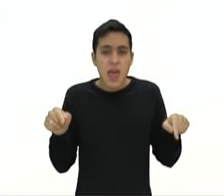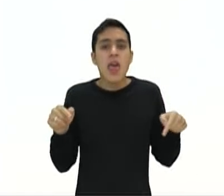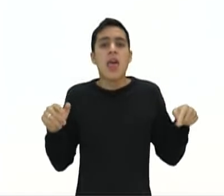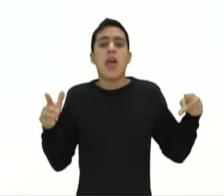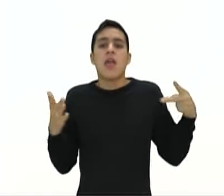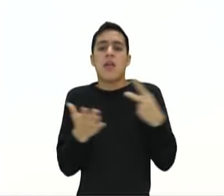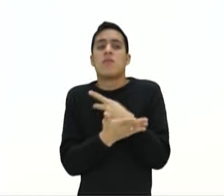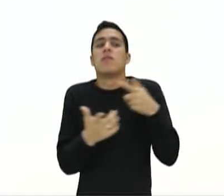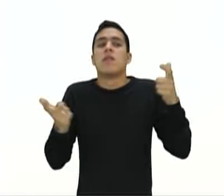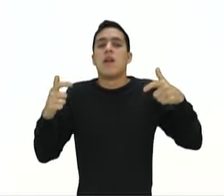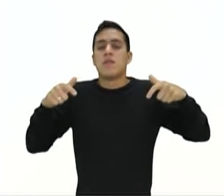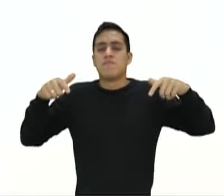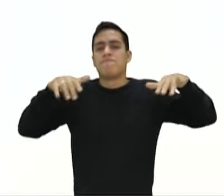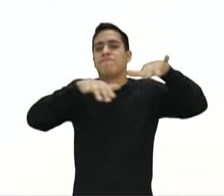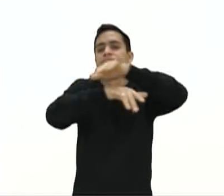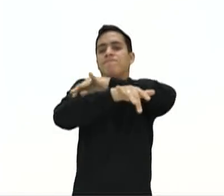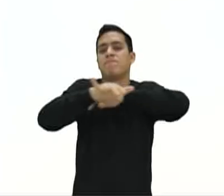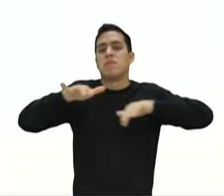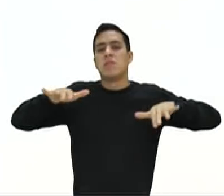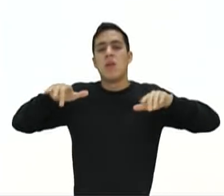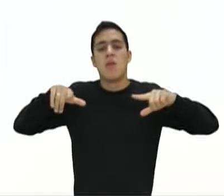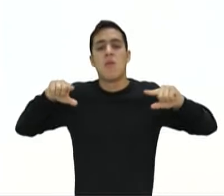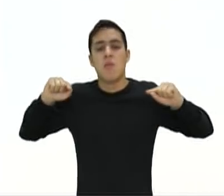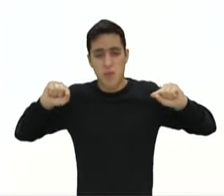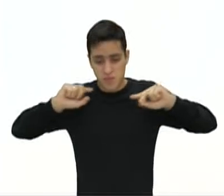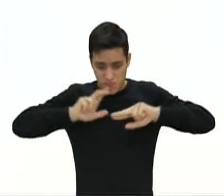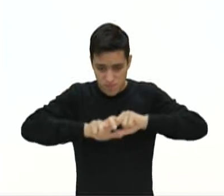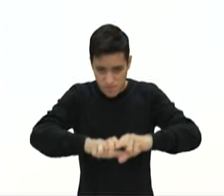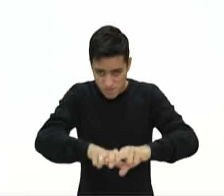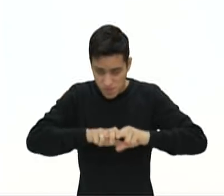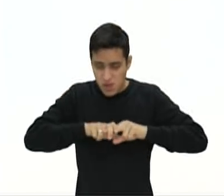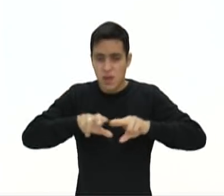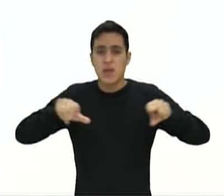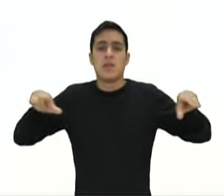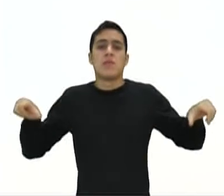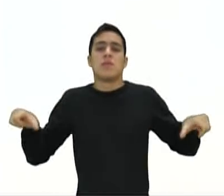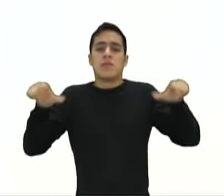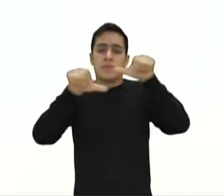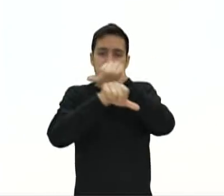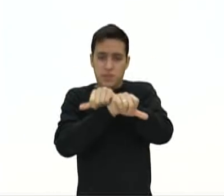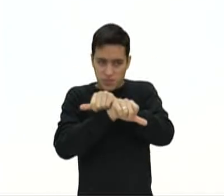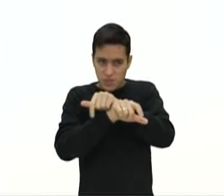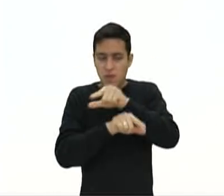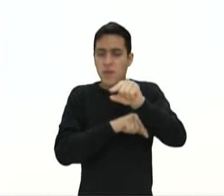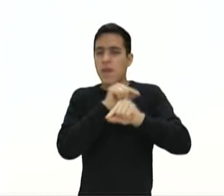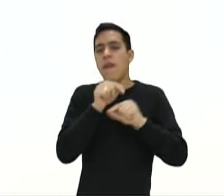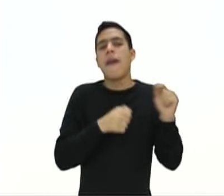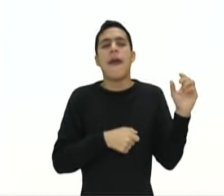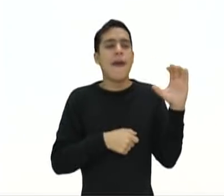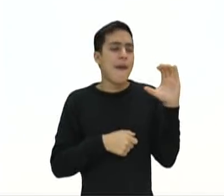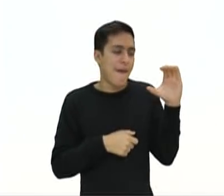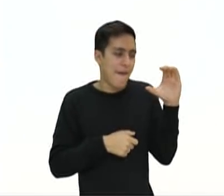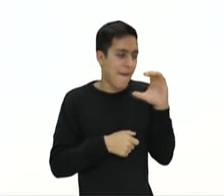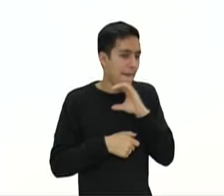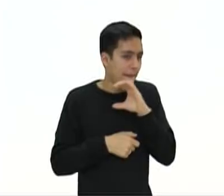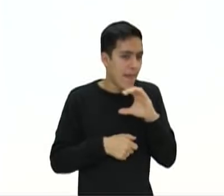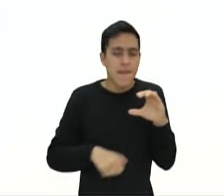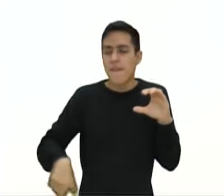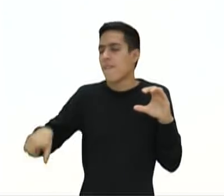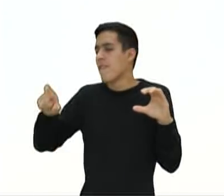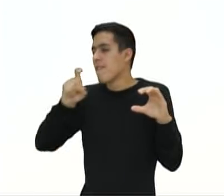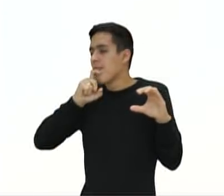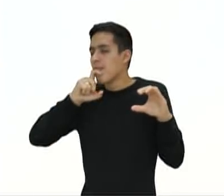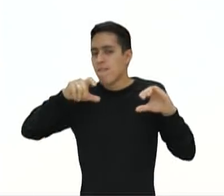atmosférico localizado que se caracteriza pela inversão da posição das camadas de ar quente e as camadas de